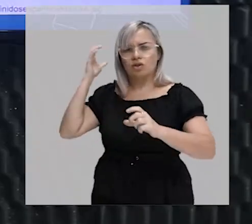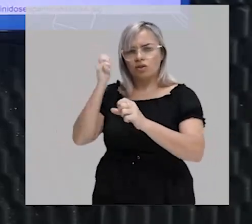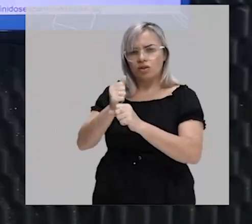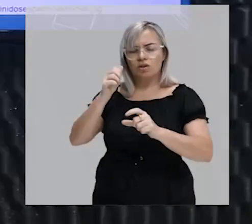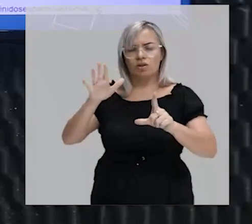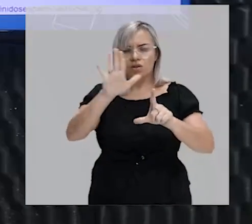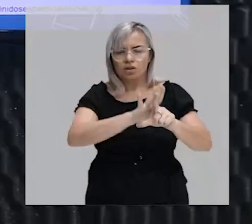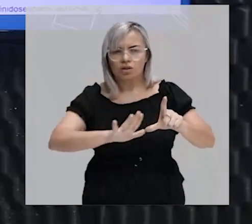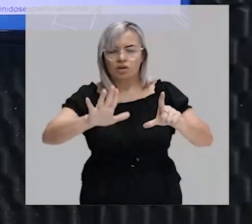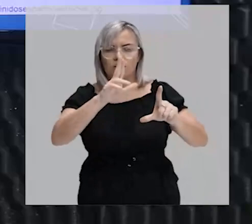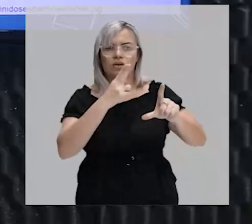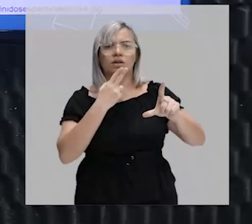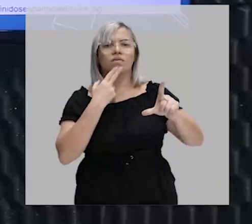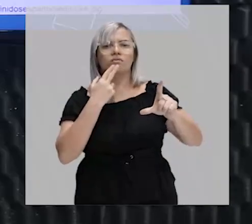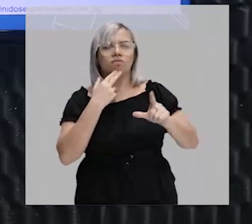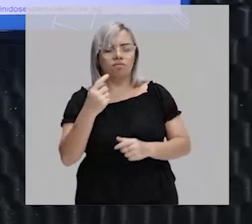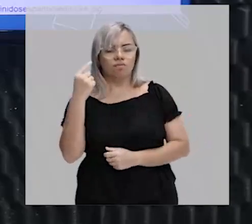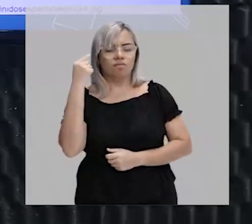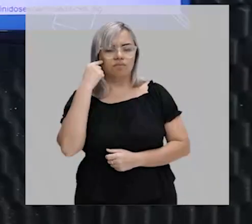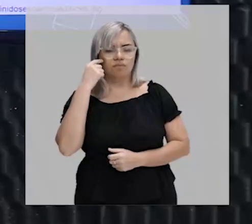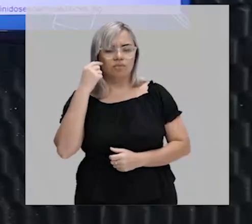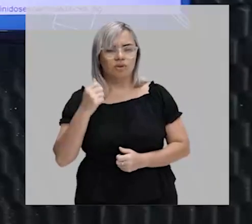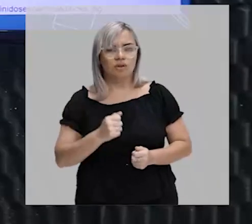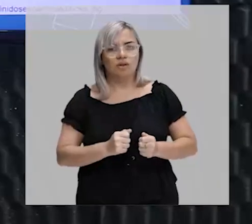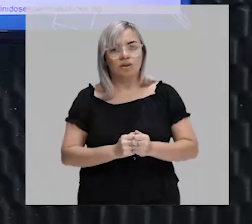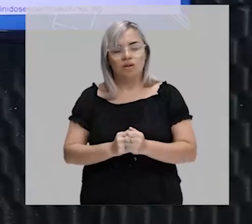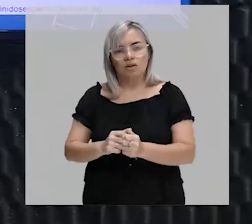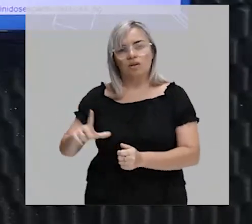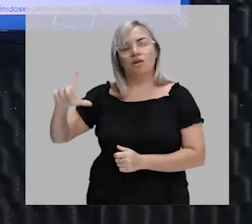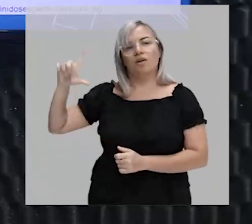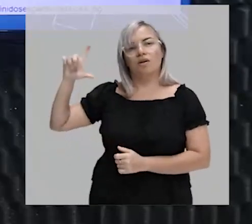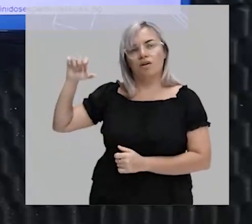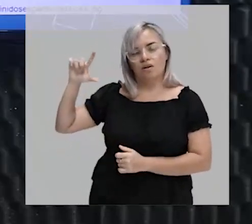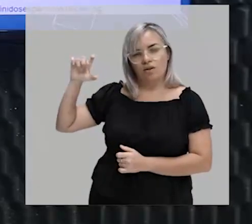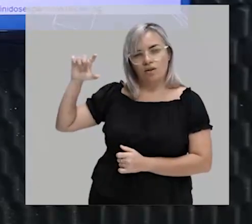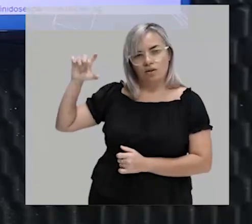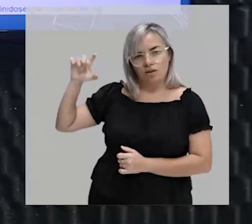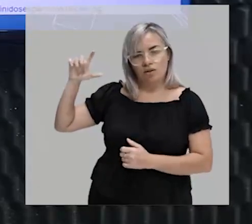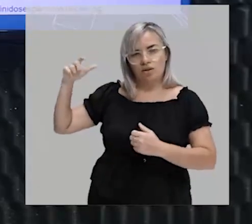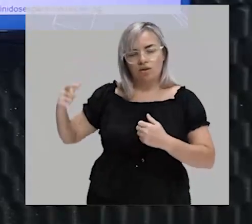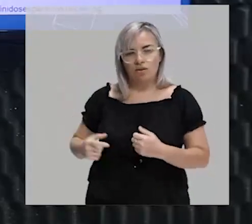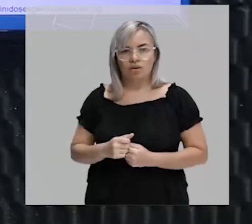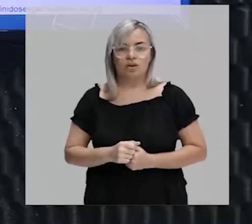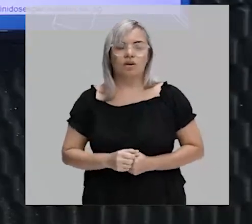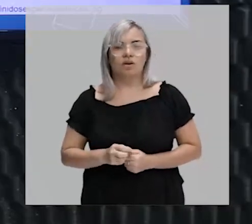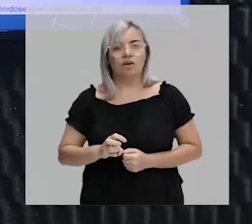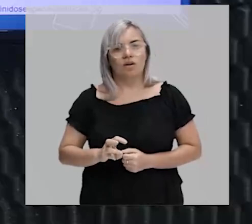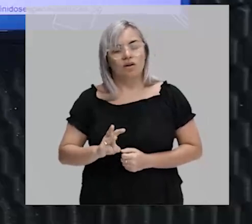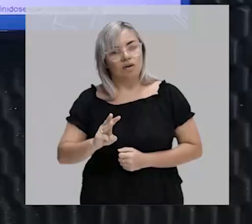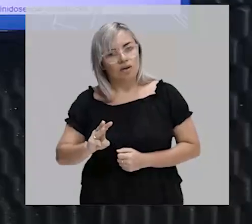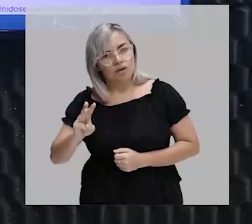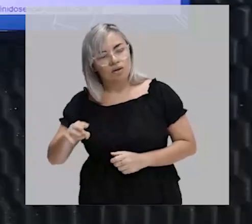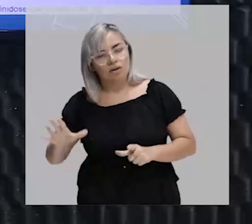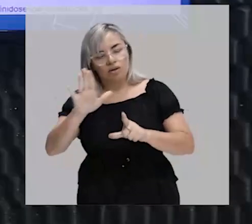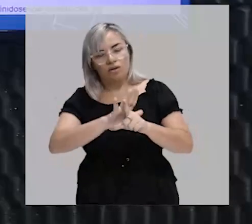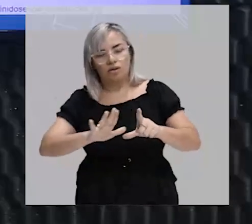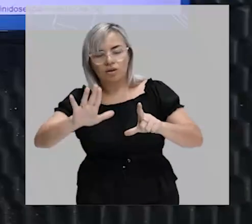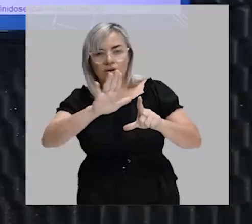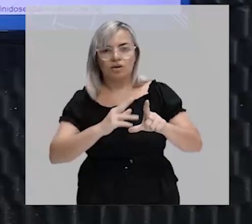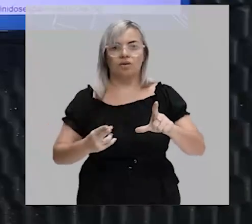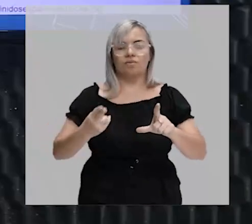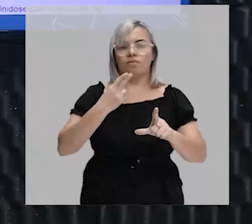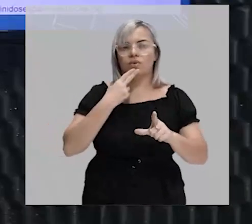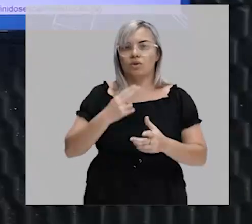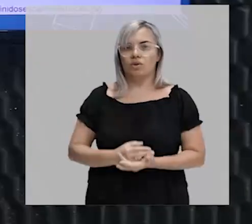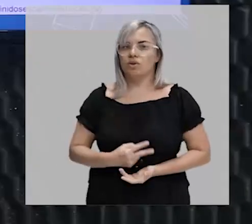salvas, tira lá a dúvida, segue a gente lá no Instagram, que também tem Tira Dúvidas, @plataforma Gonçalves Dias, e é isso aí.